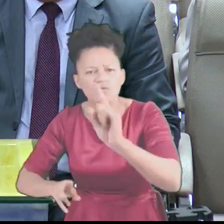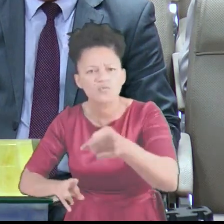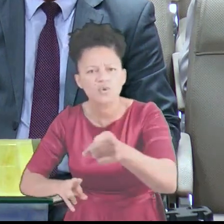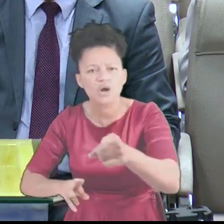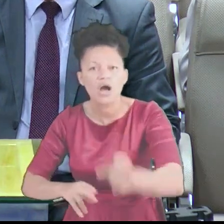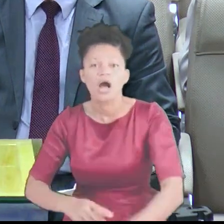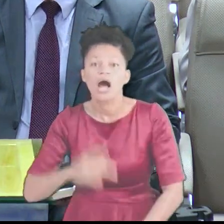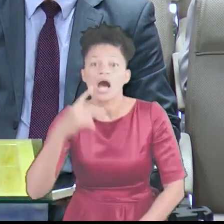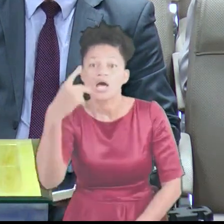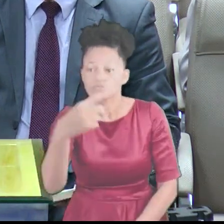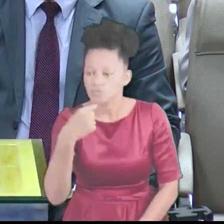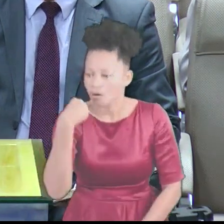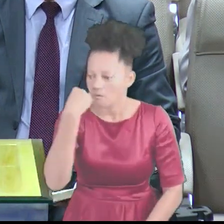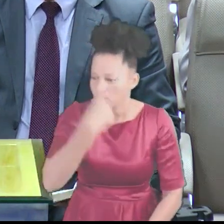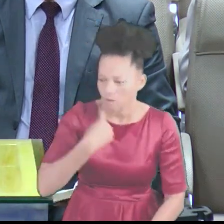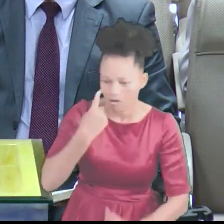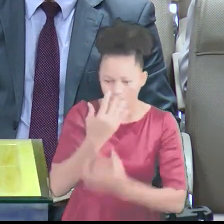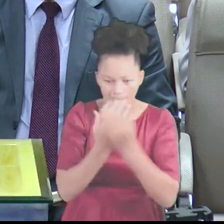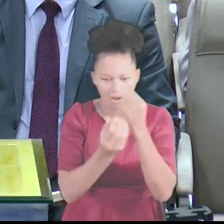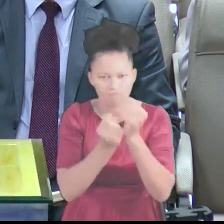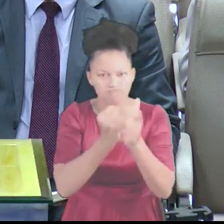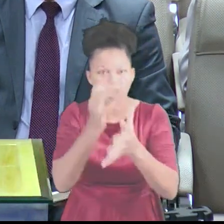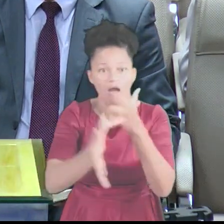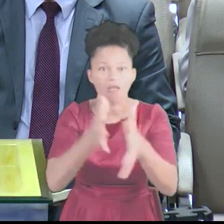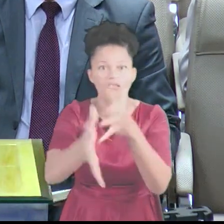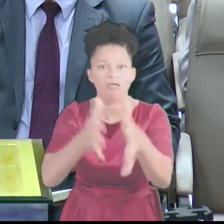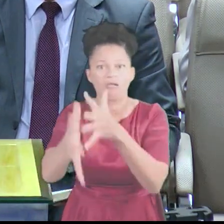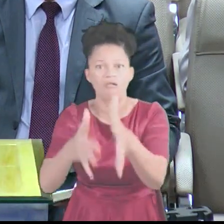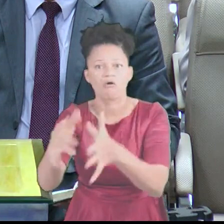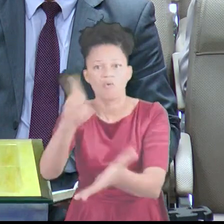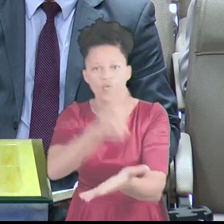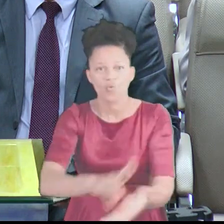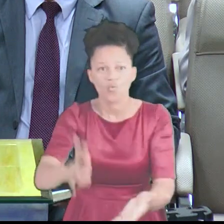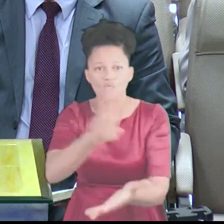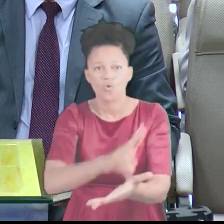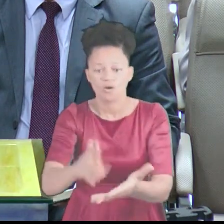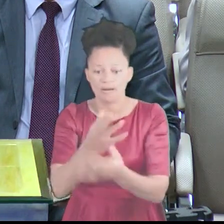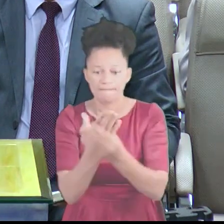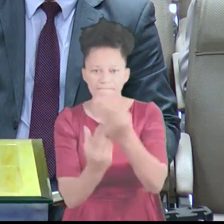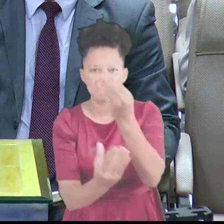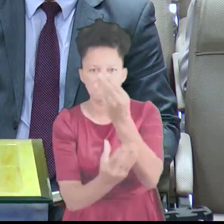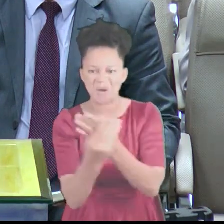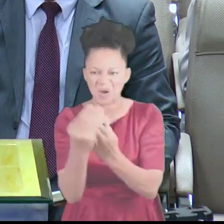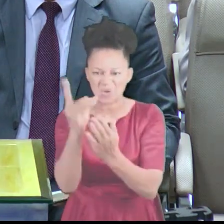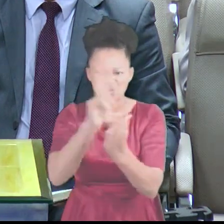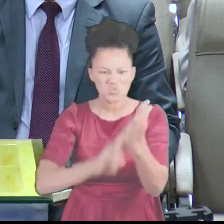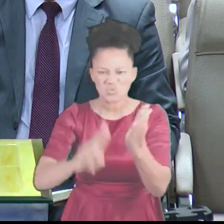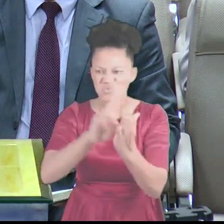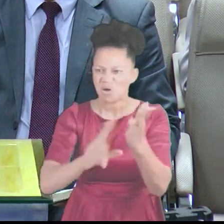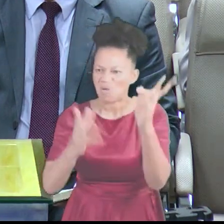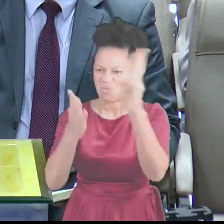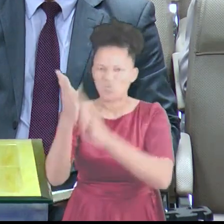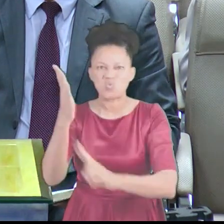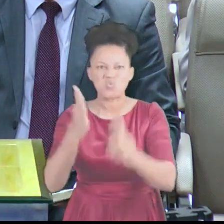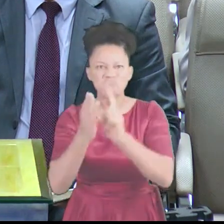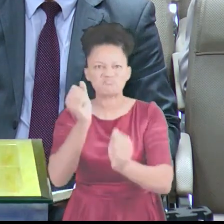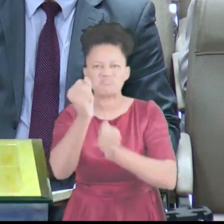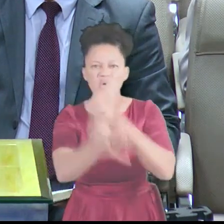É a tua boca que Ele vai usar. É as tuas mãos que Ele vai usar.